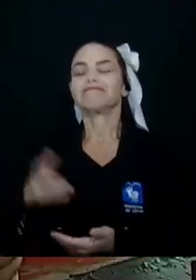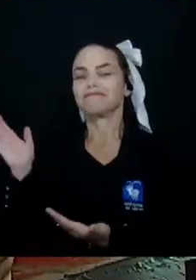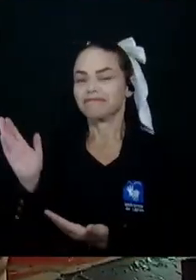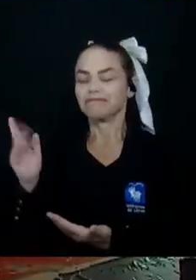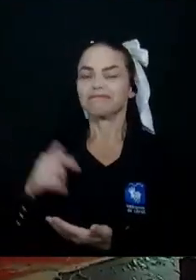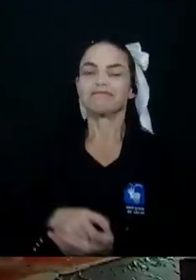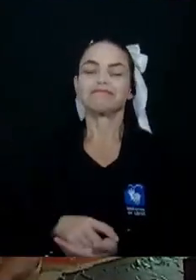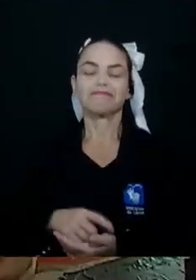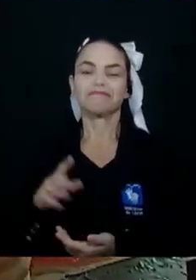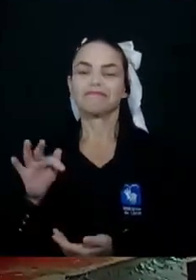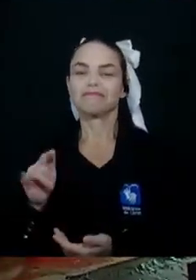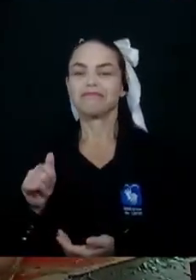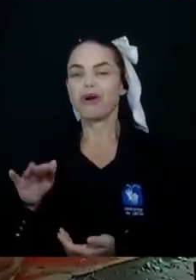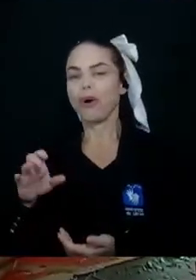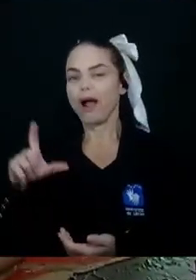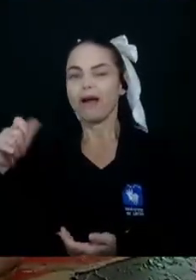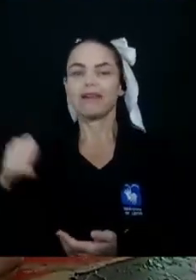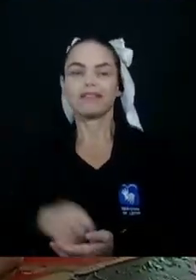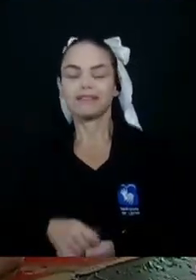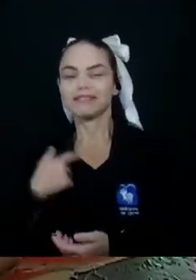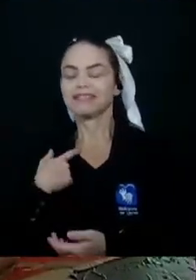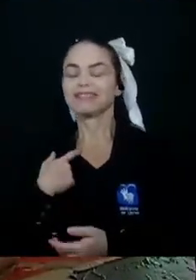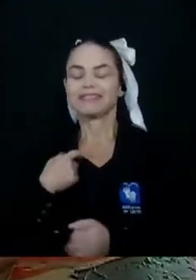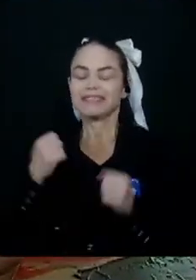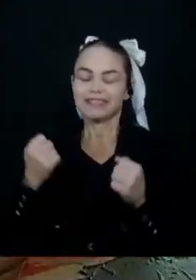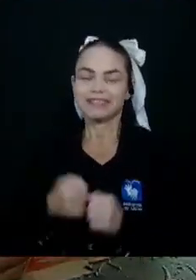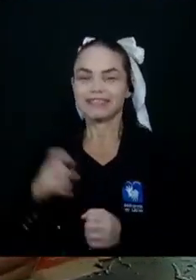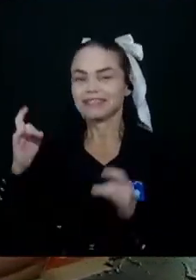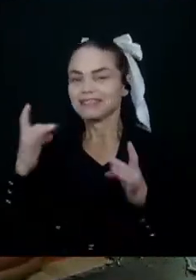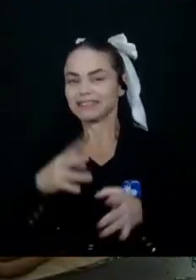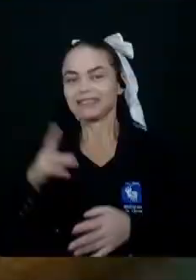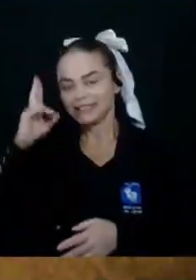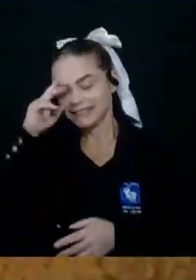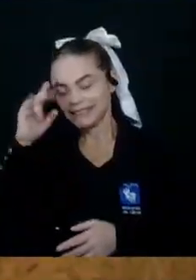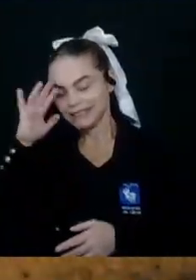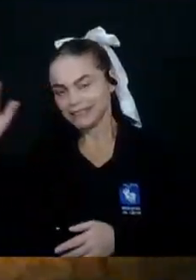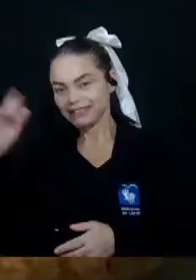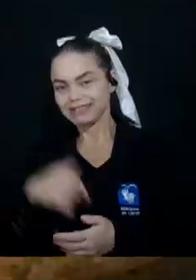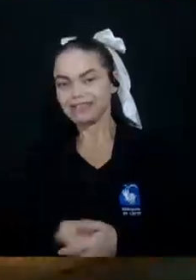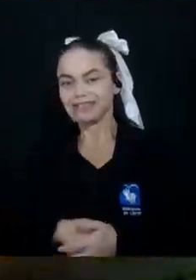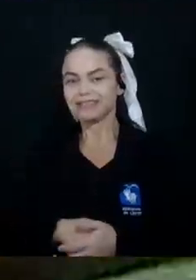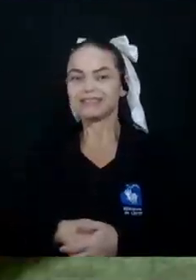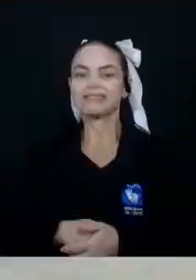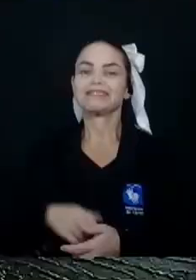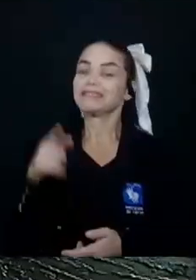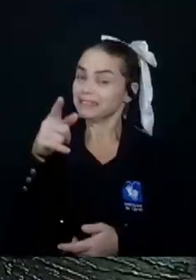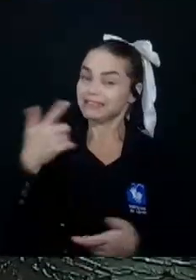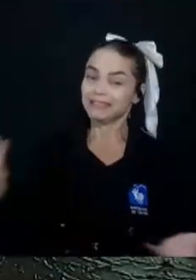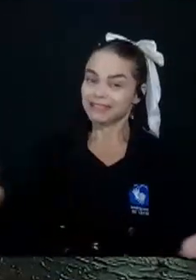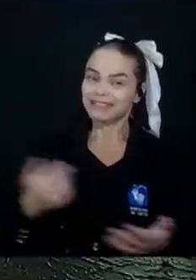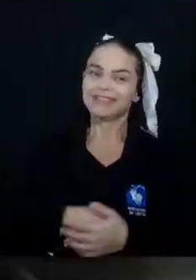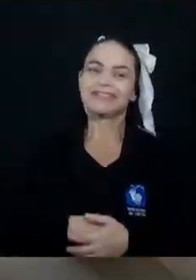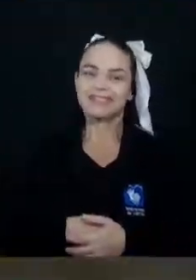também, né? Eu nunca desisti, né, dos sonhos, né? Bom, eu não sou atleta de luta de braço, mas poderia ser,